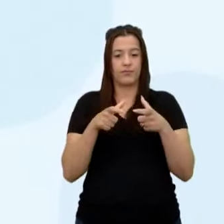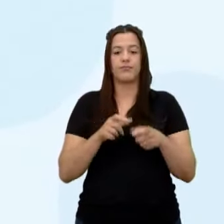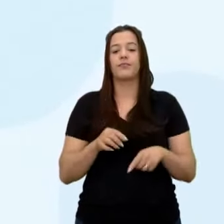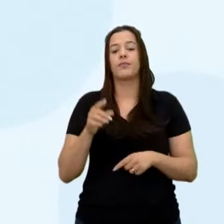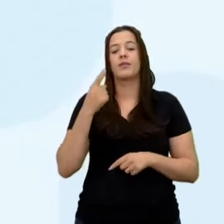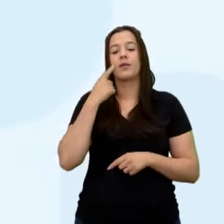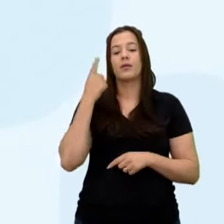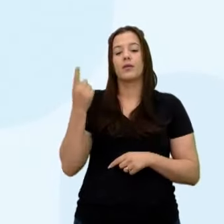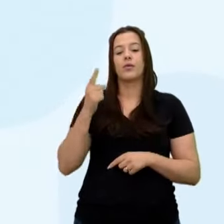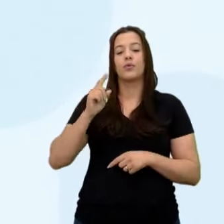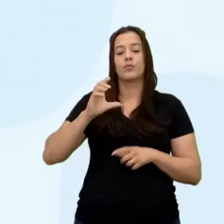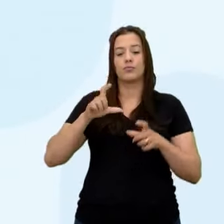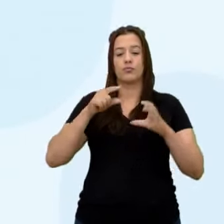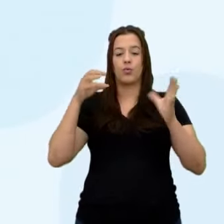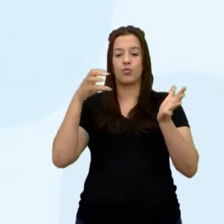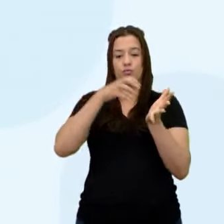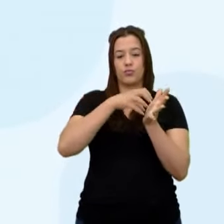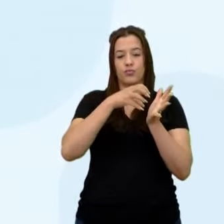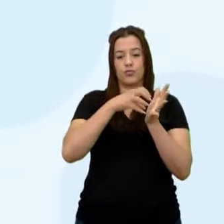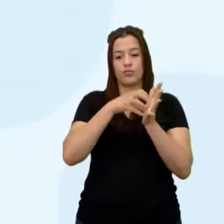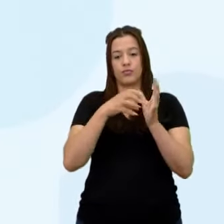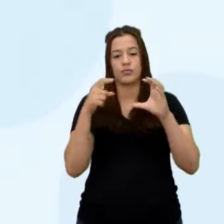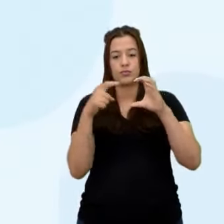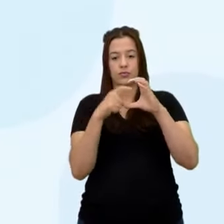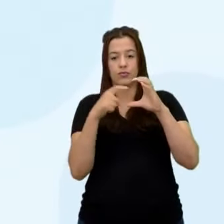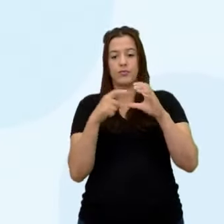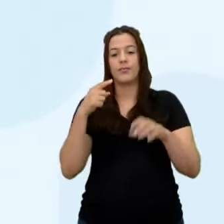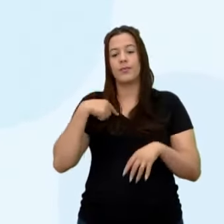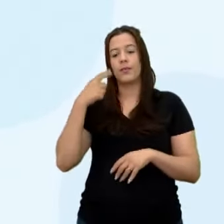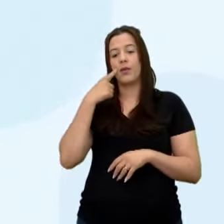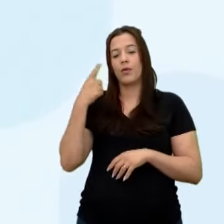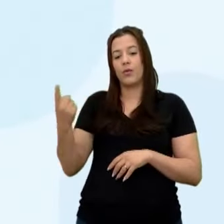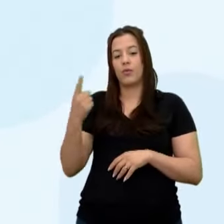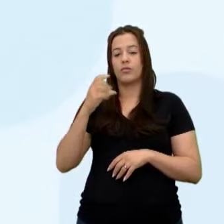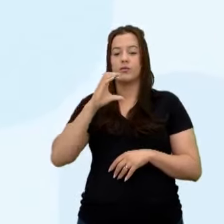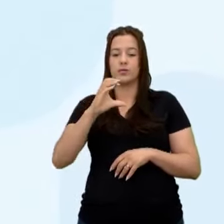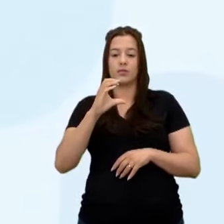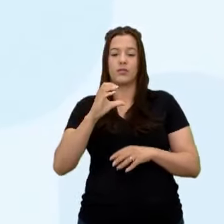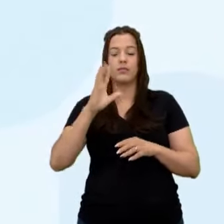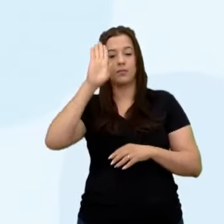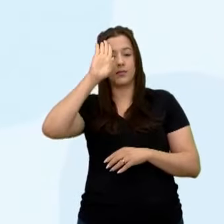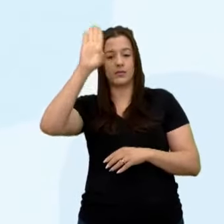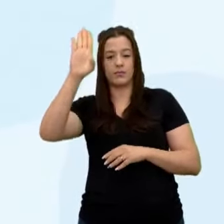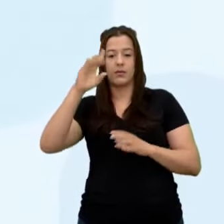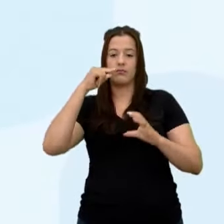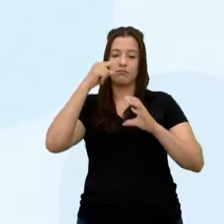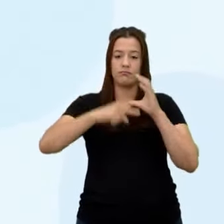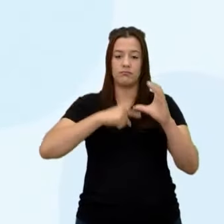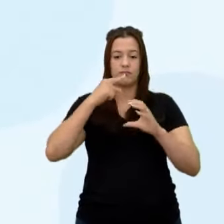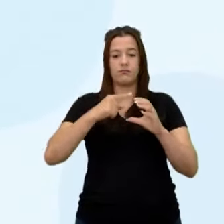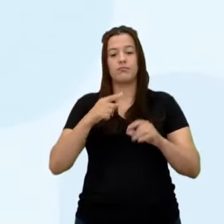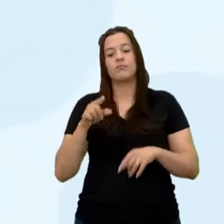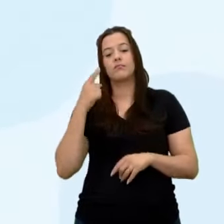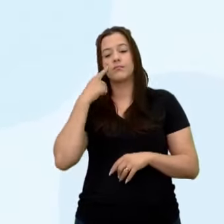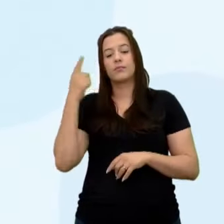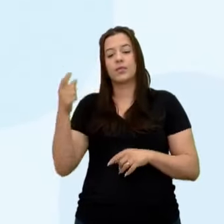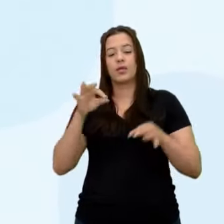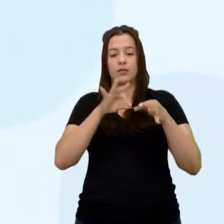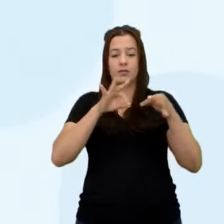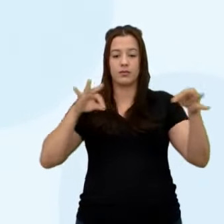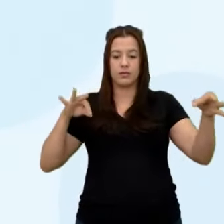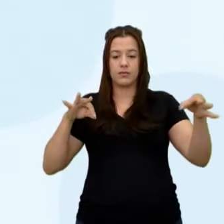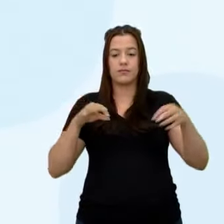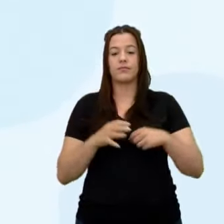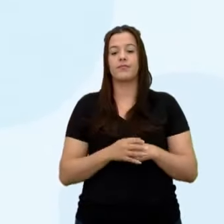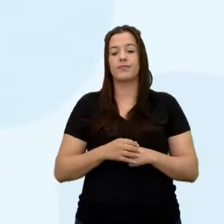Letter B, núcleo. Letter C, planeta principal. Letter D, de largura. E